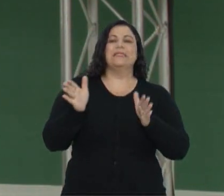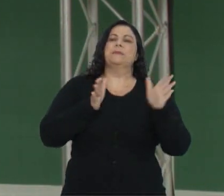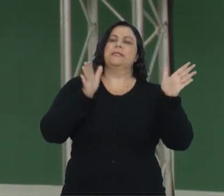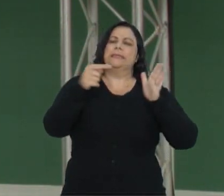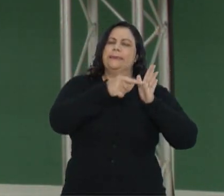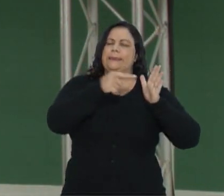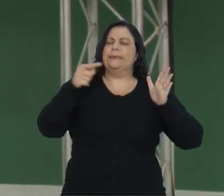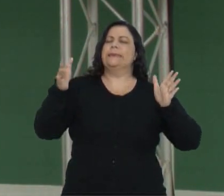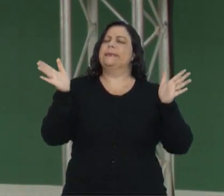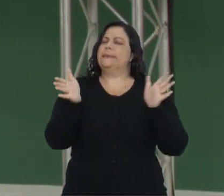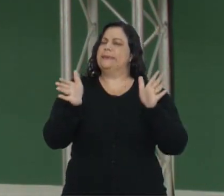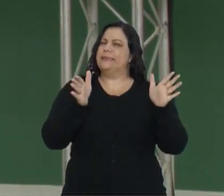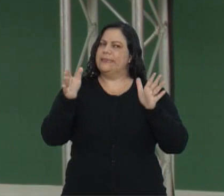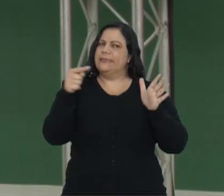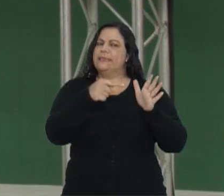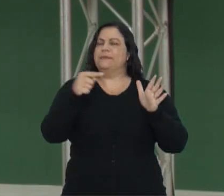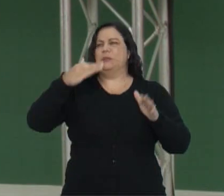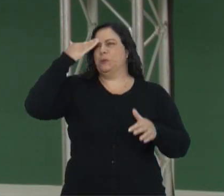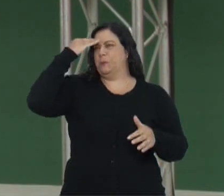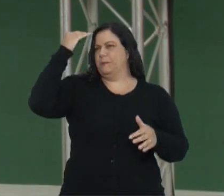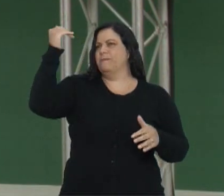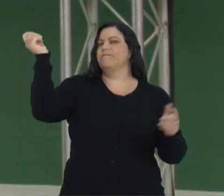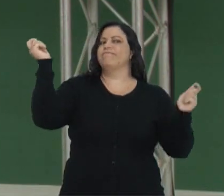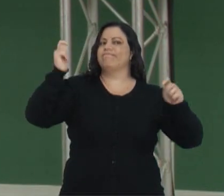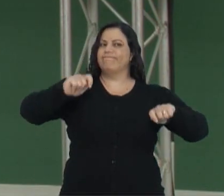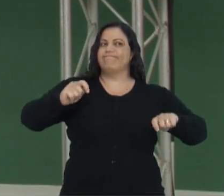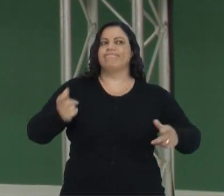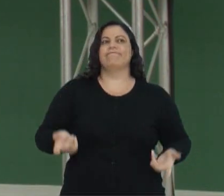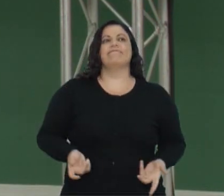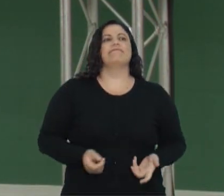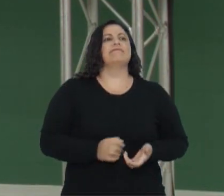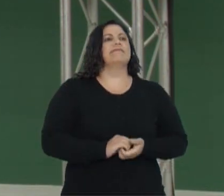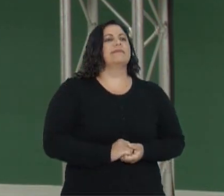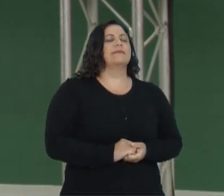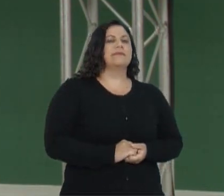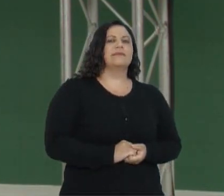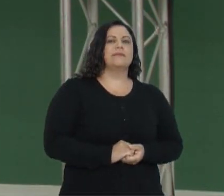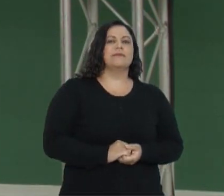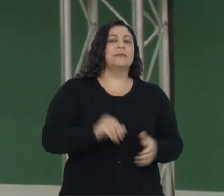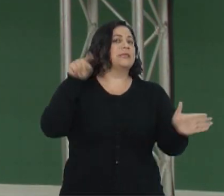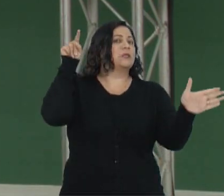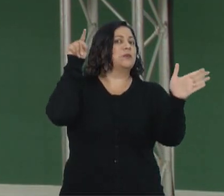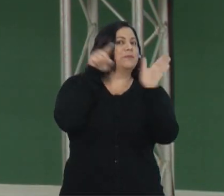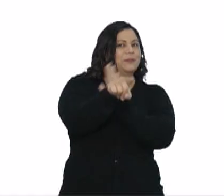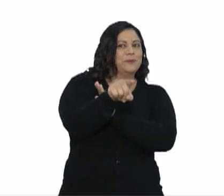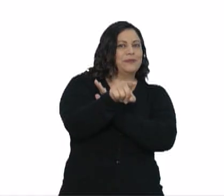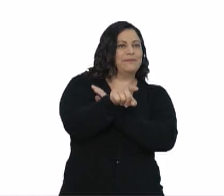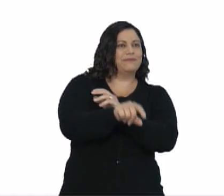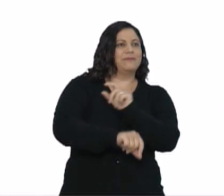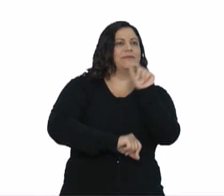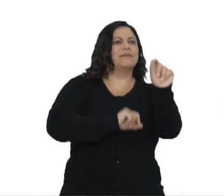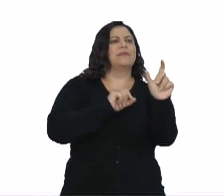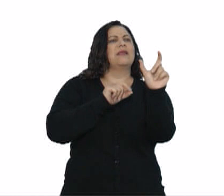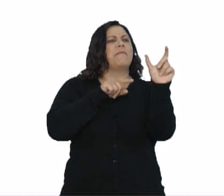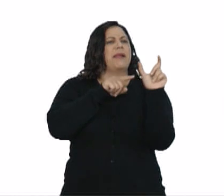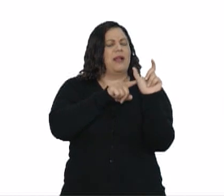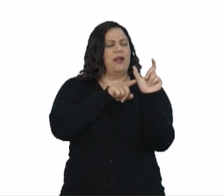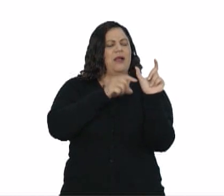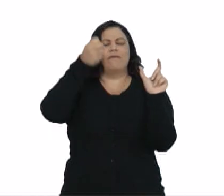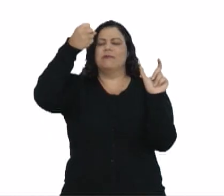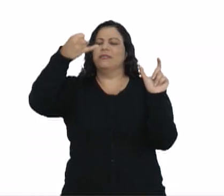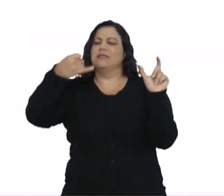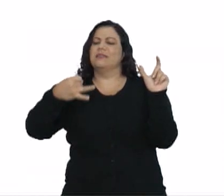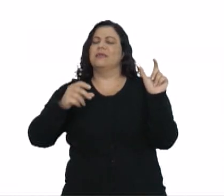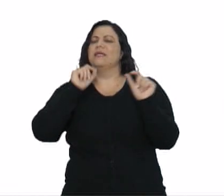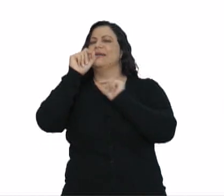Luizes, né? Então, já dá para lembrar, para ver como é boa. Quiz para vocês. Palavra que define quem